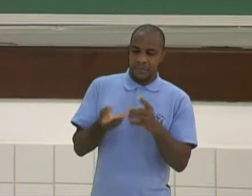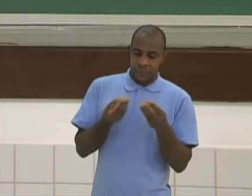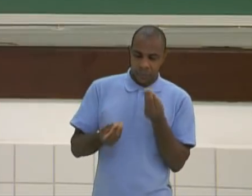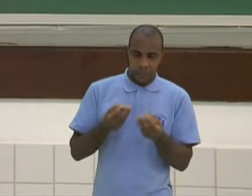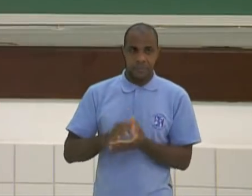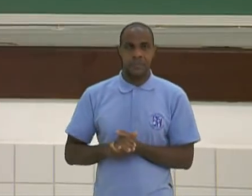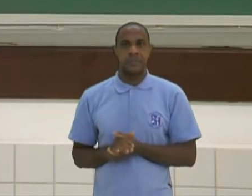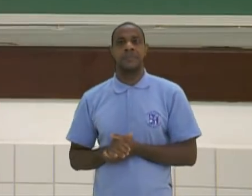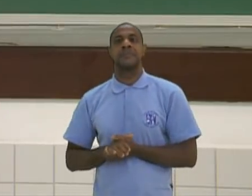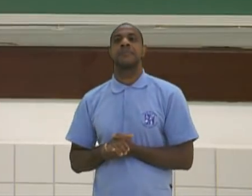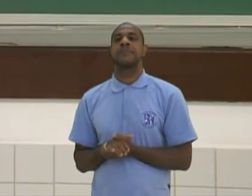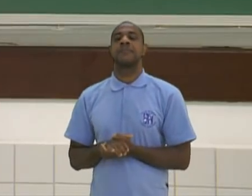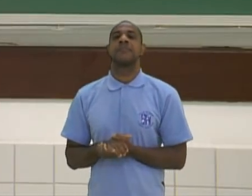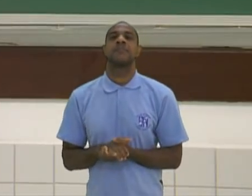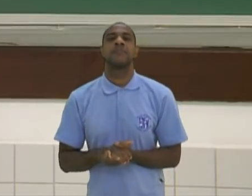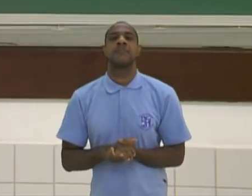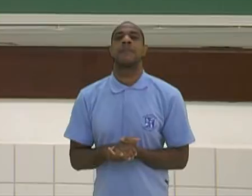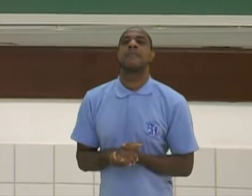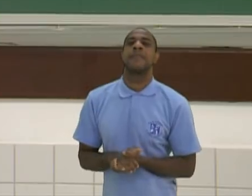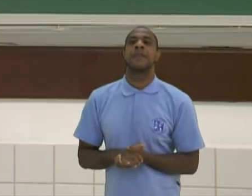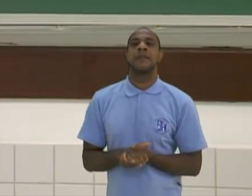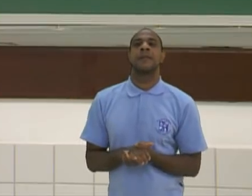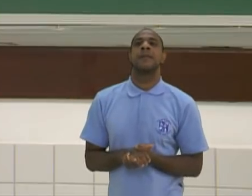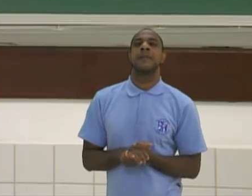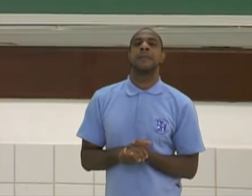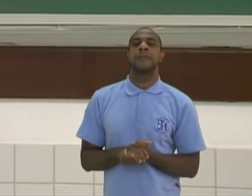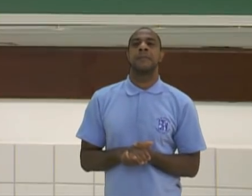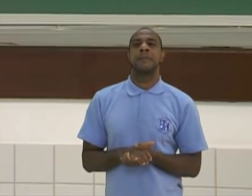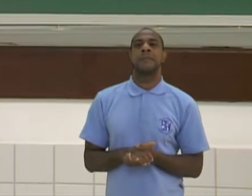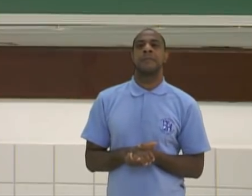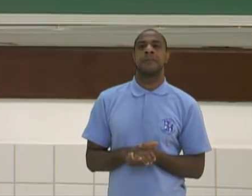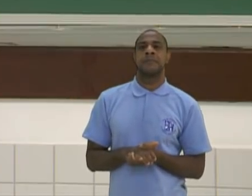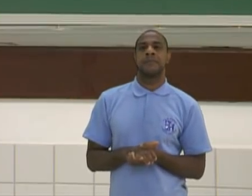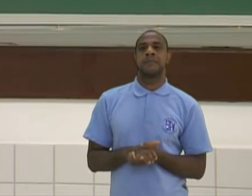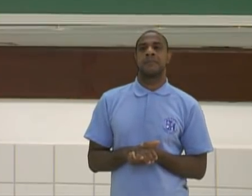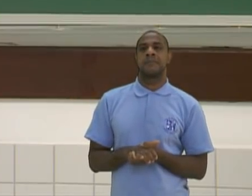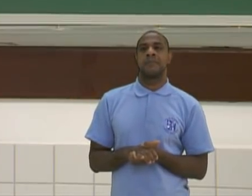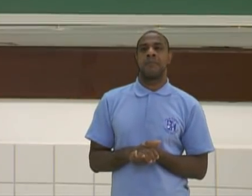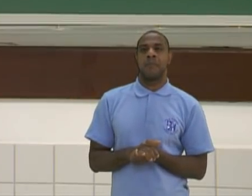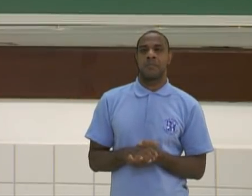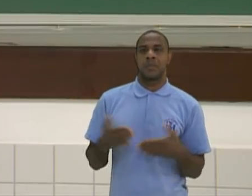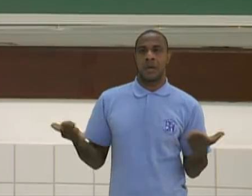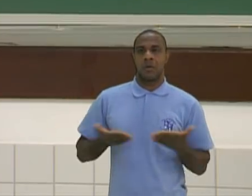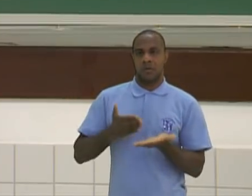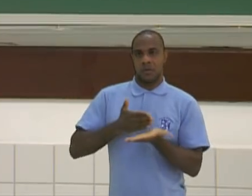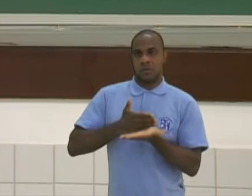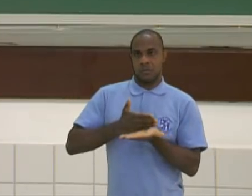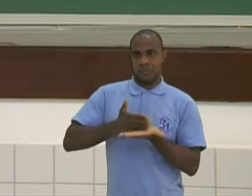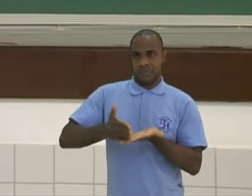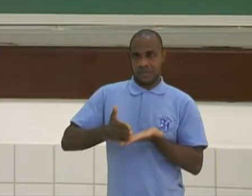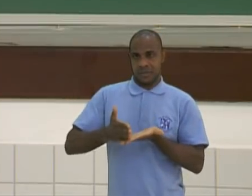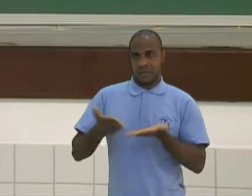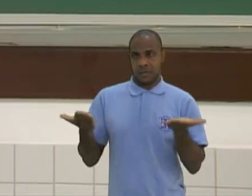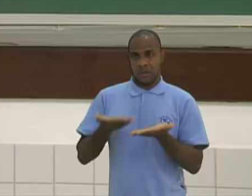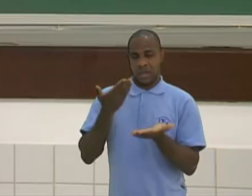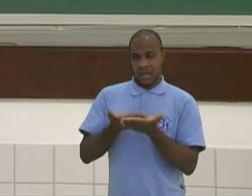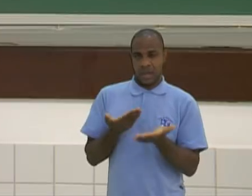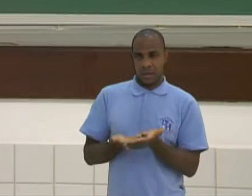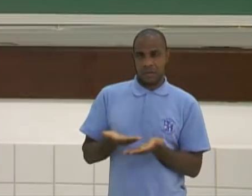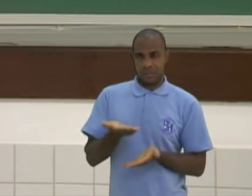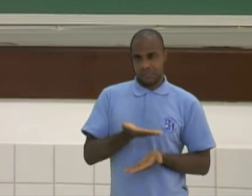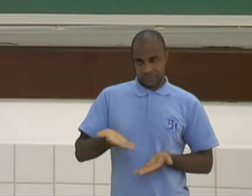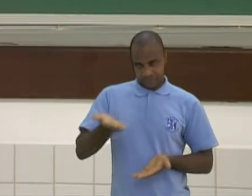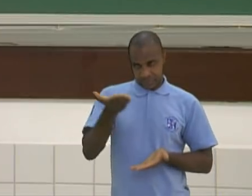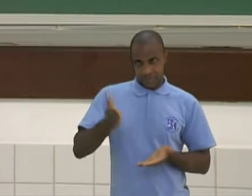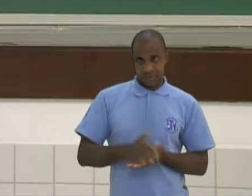seguinte, sem mais delongas, dobrem suas mangas e apertem os cintos, segurem assim